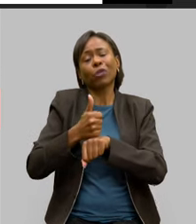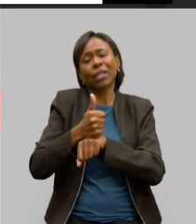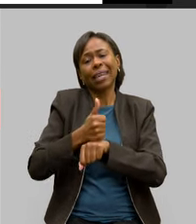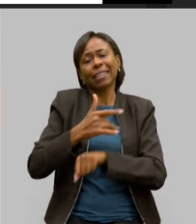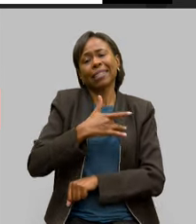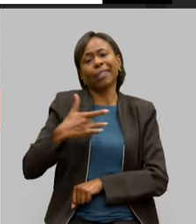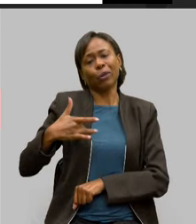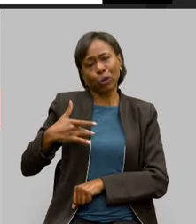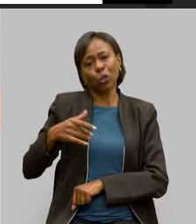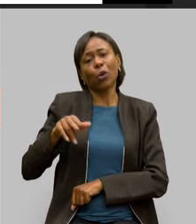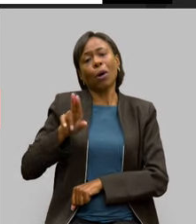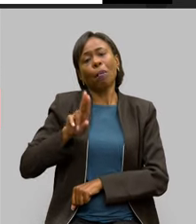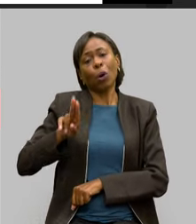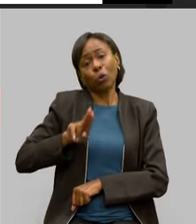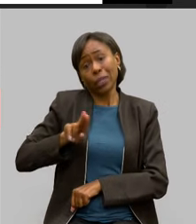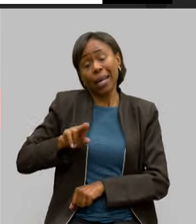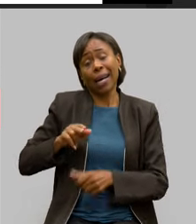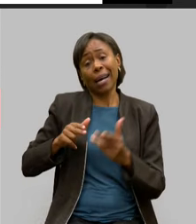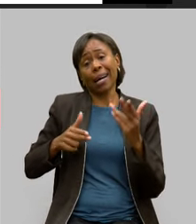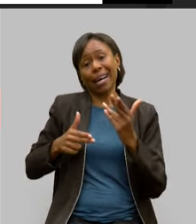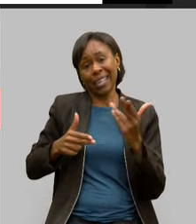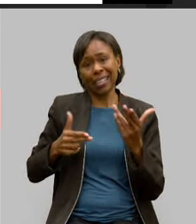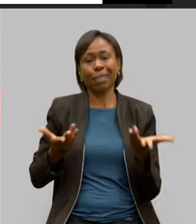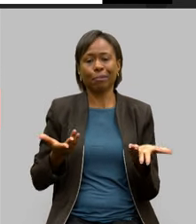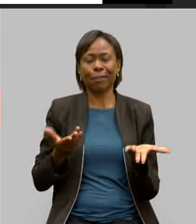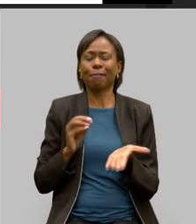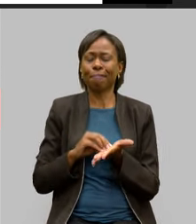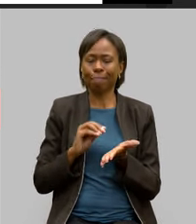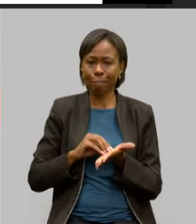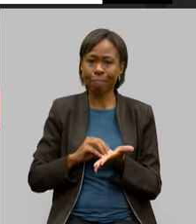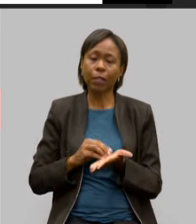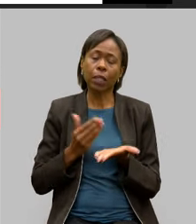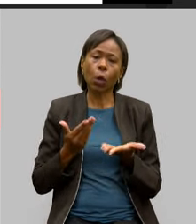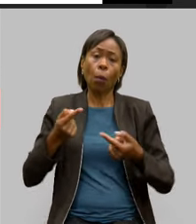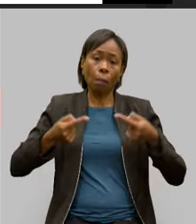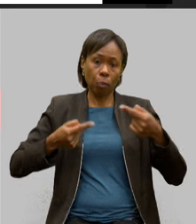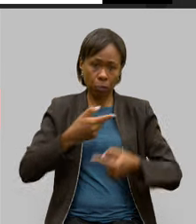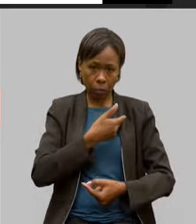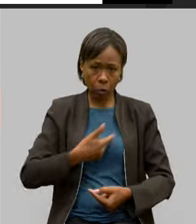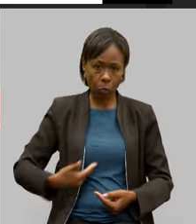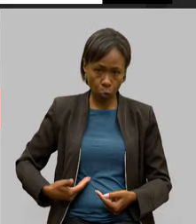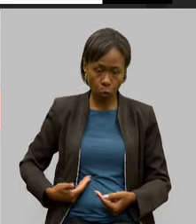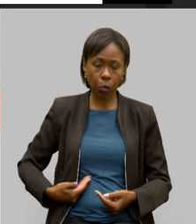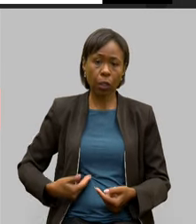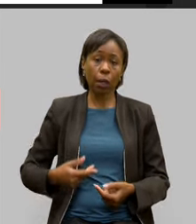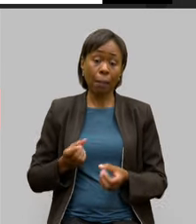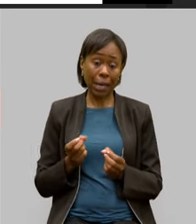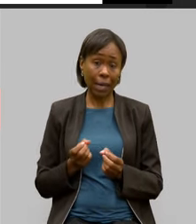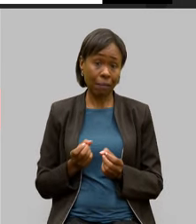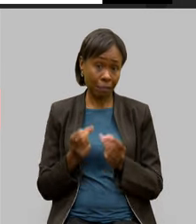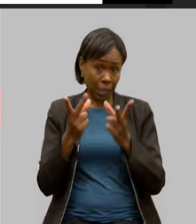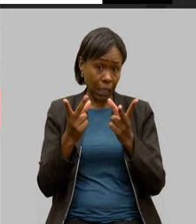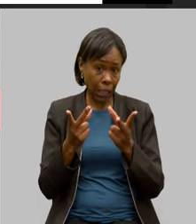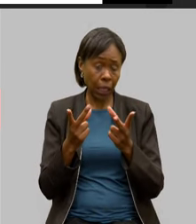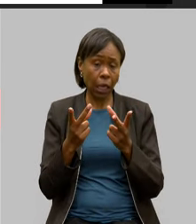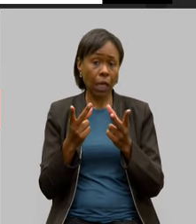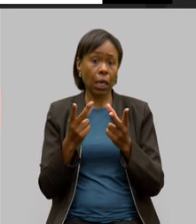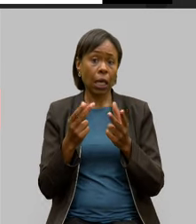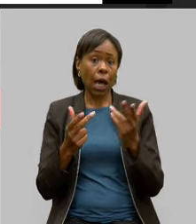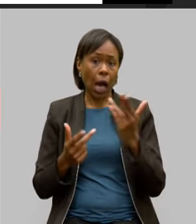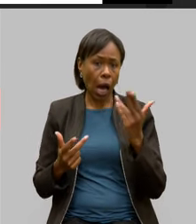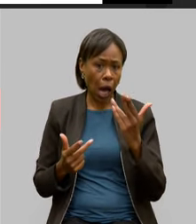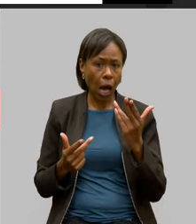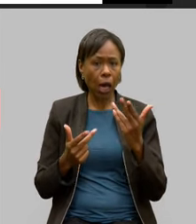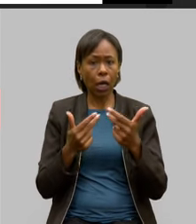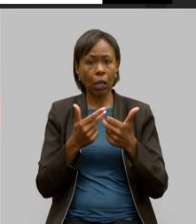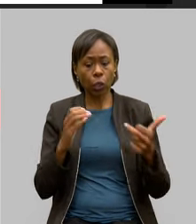uso terapêutico da cannabis então a política pública eh de fornecimento dos derivados da Maconha Ela deve englobar todos